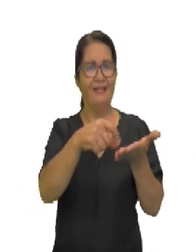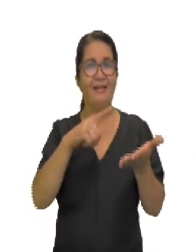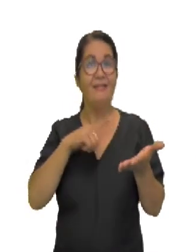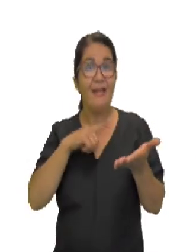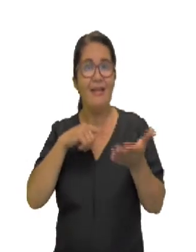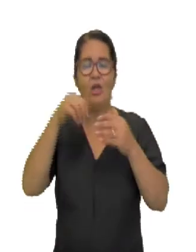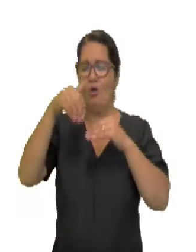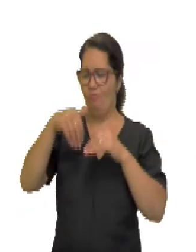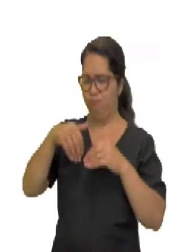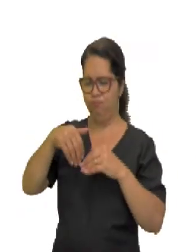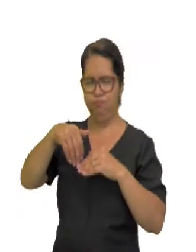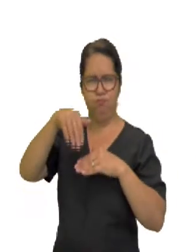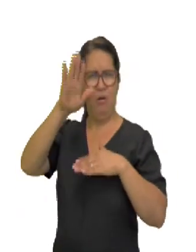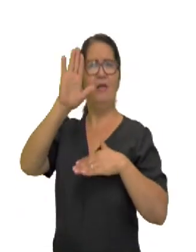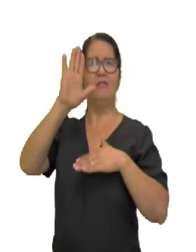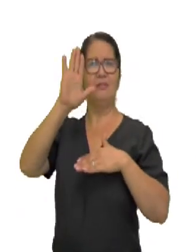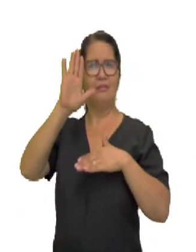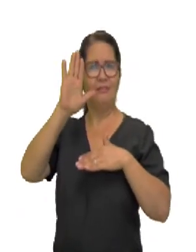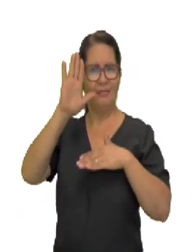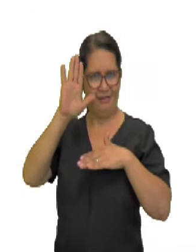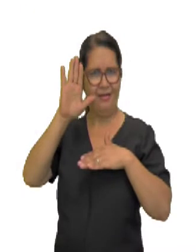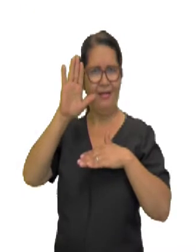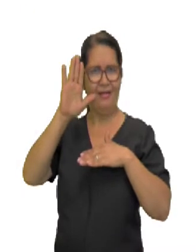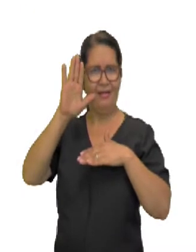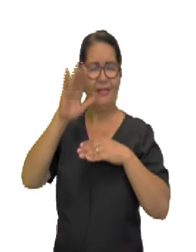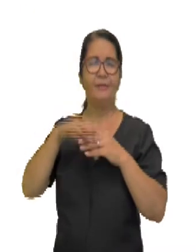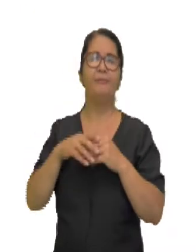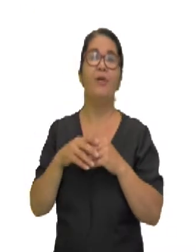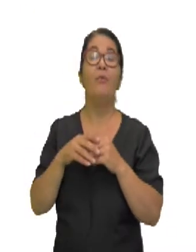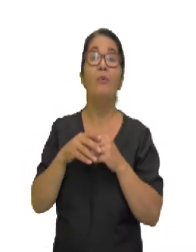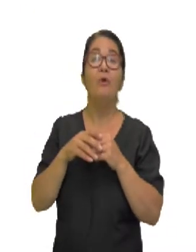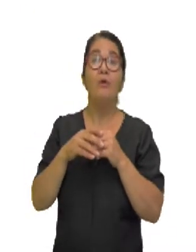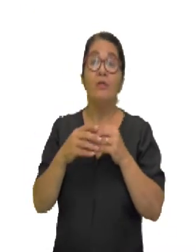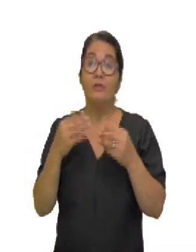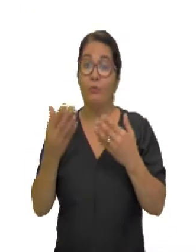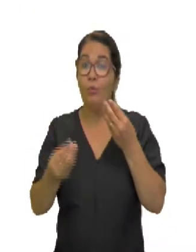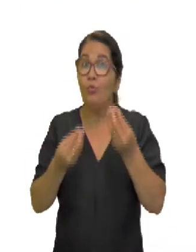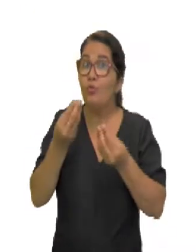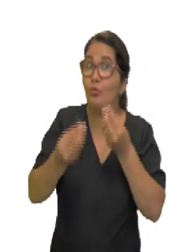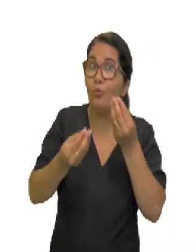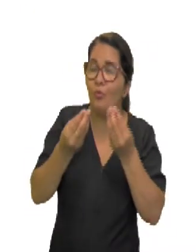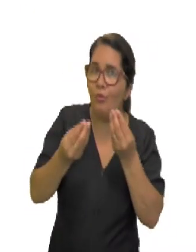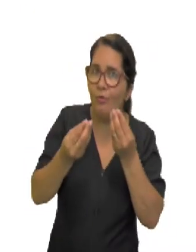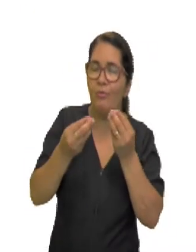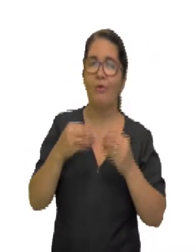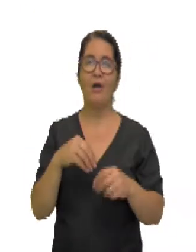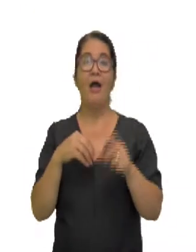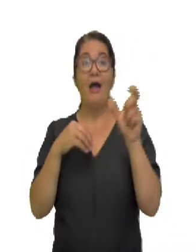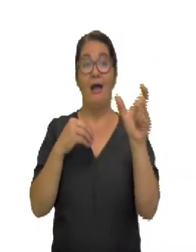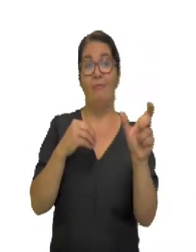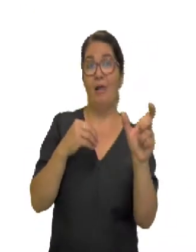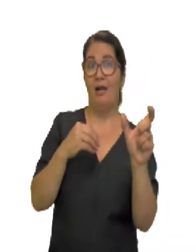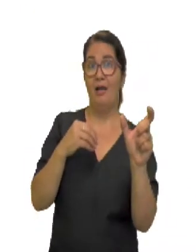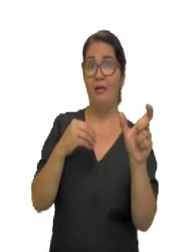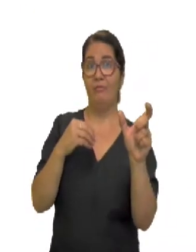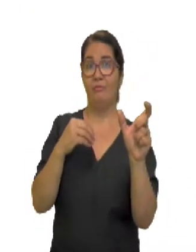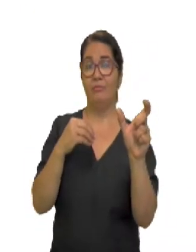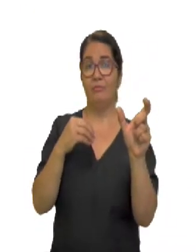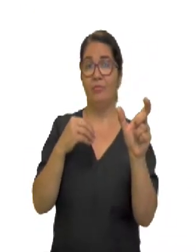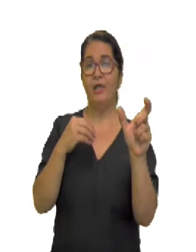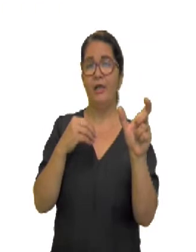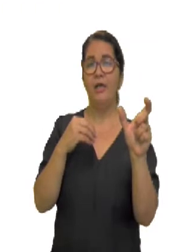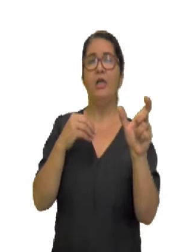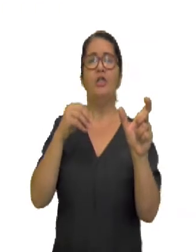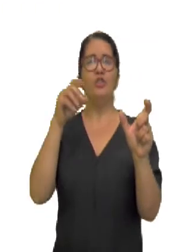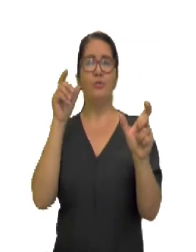intensifica muito mais com relação ao termo que foi citado anterior, que é o muito, que é o advérbio, e